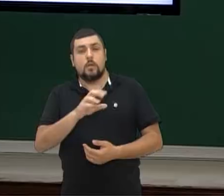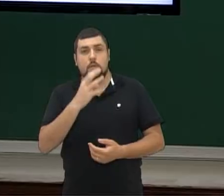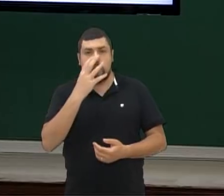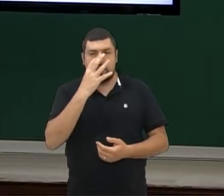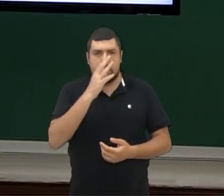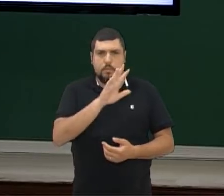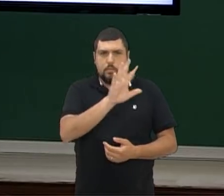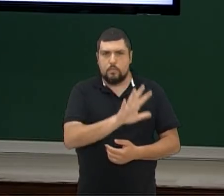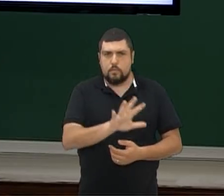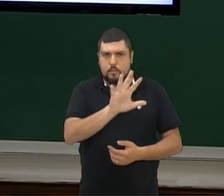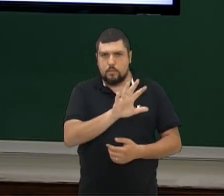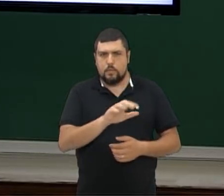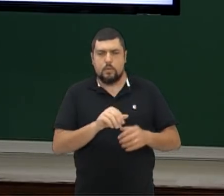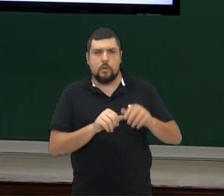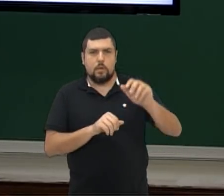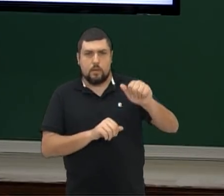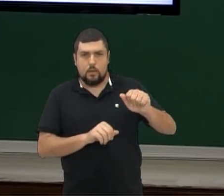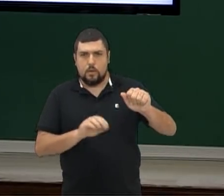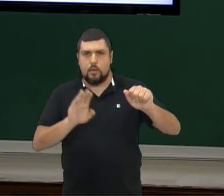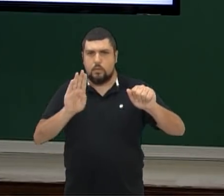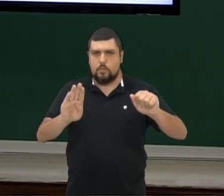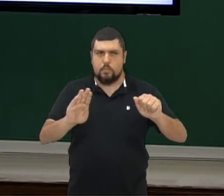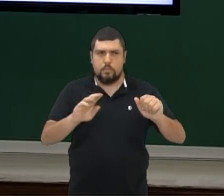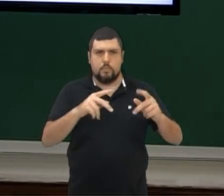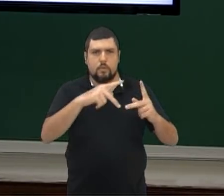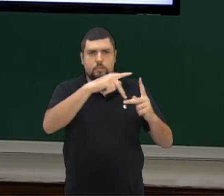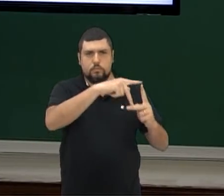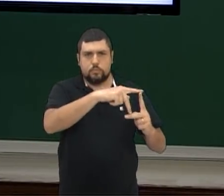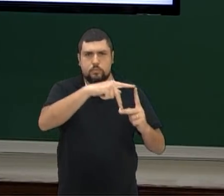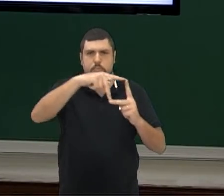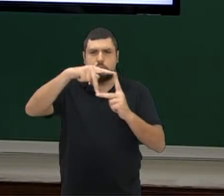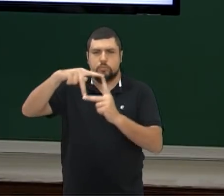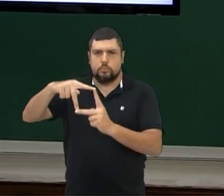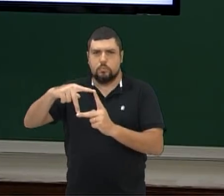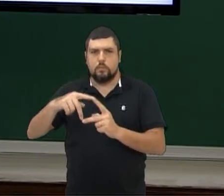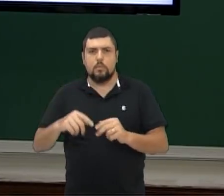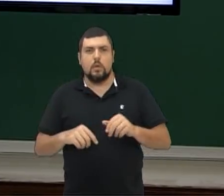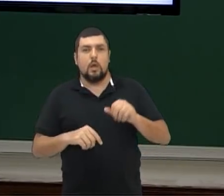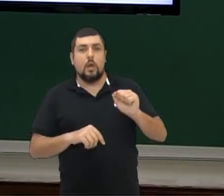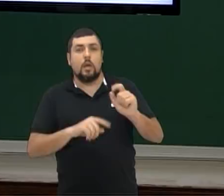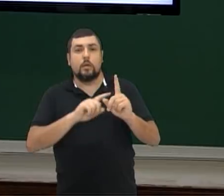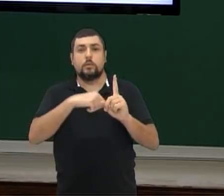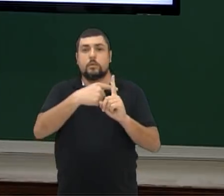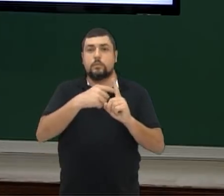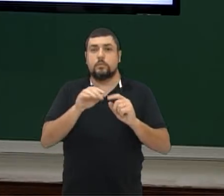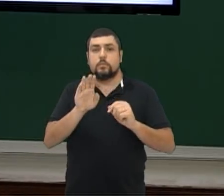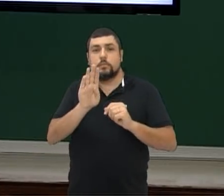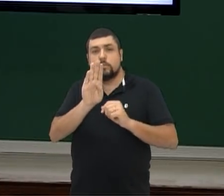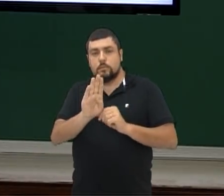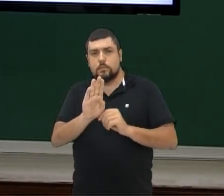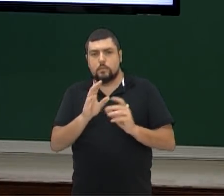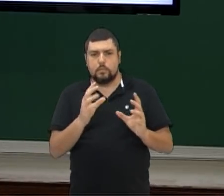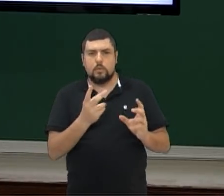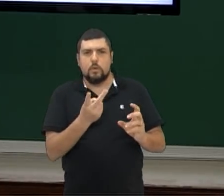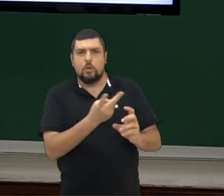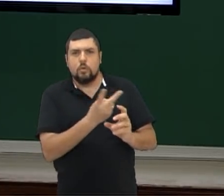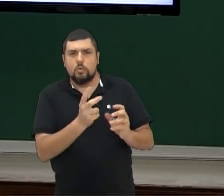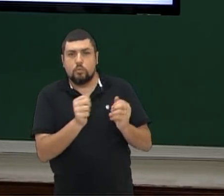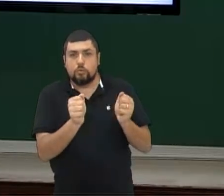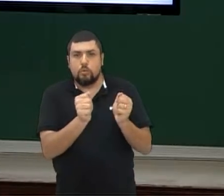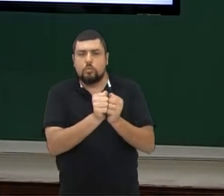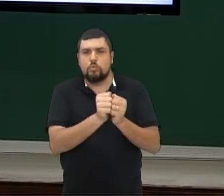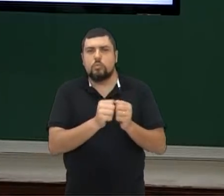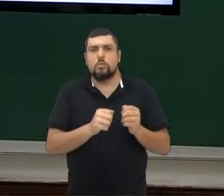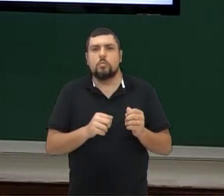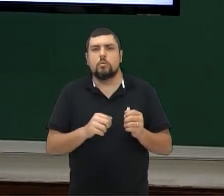a figura A e B, a soma das duas, A e B, você pode considerar que A